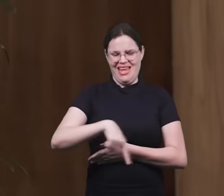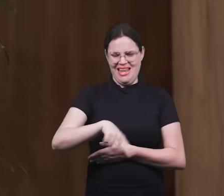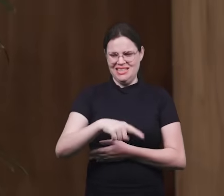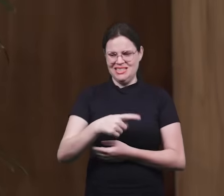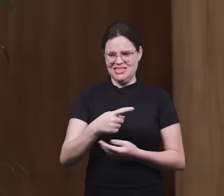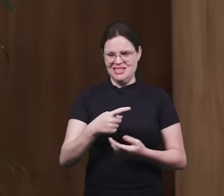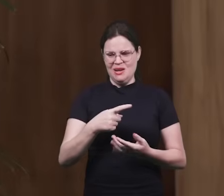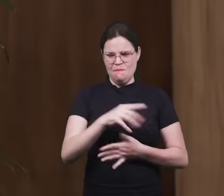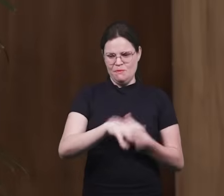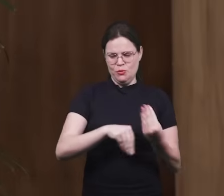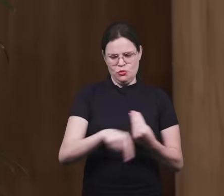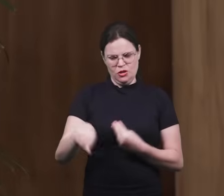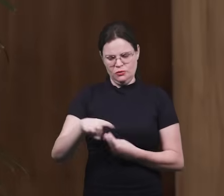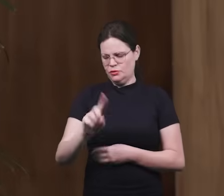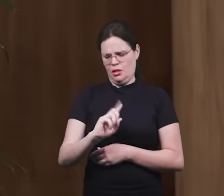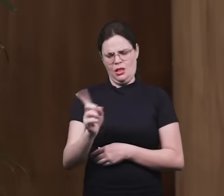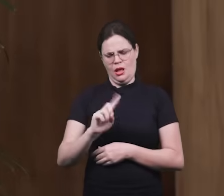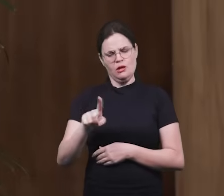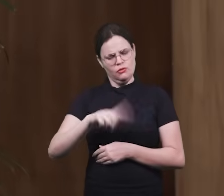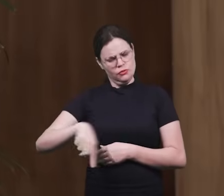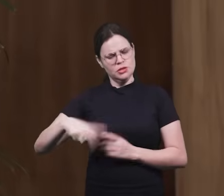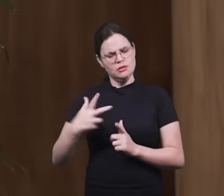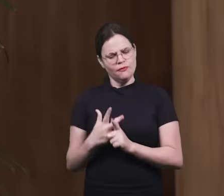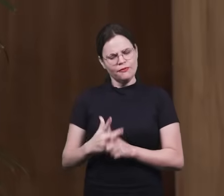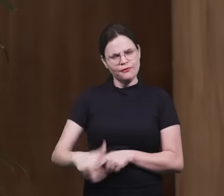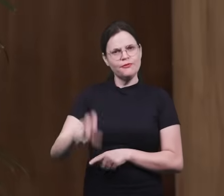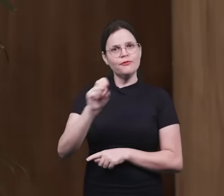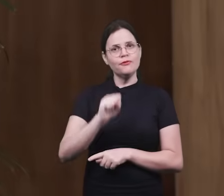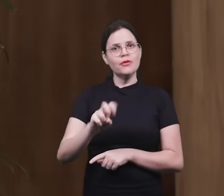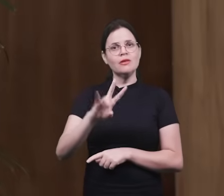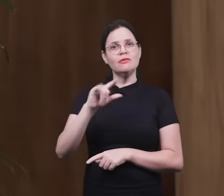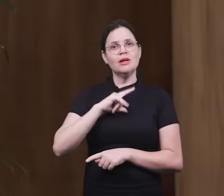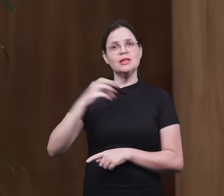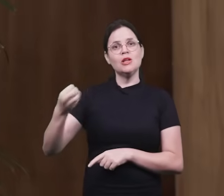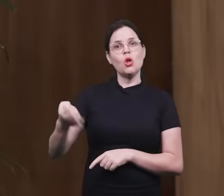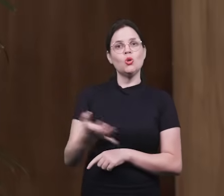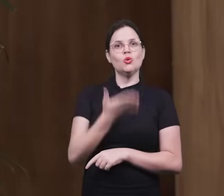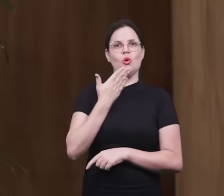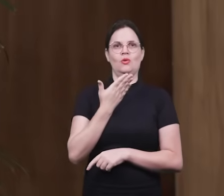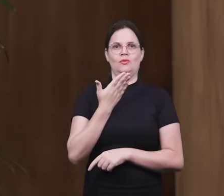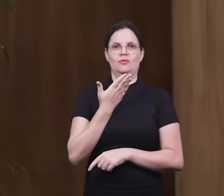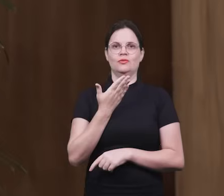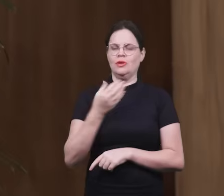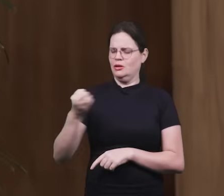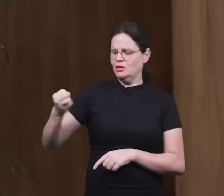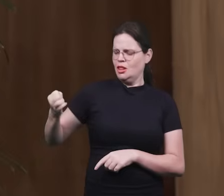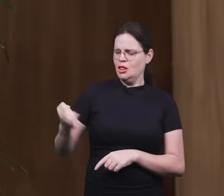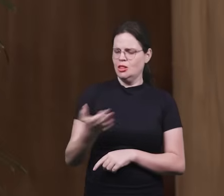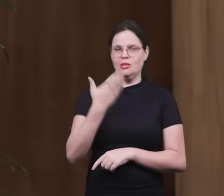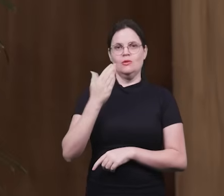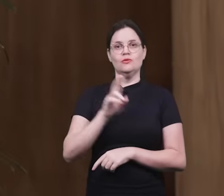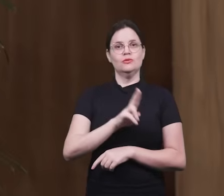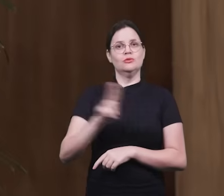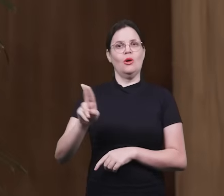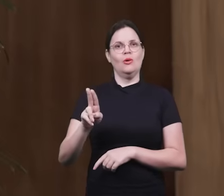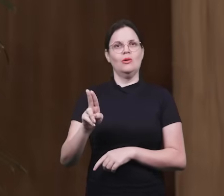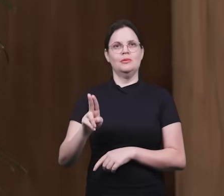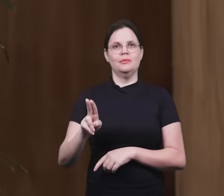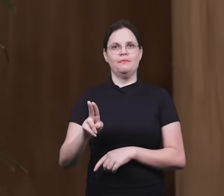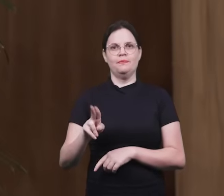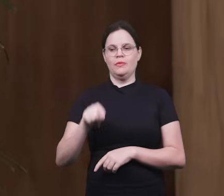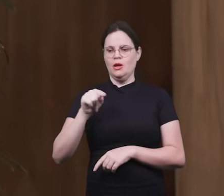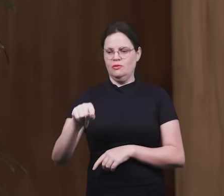contaminada. Então, olha, para aqueles que vencerem, eles terão uma nova identidade, não estarão